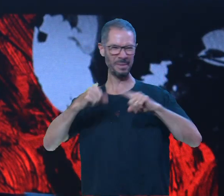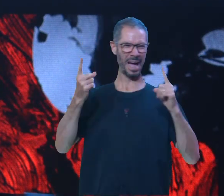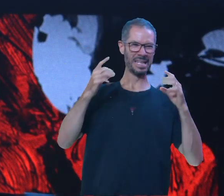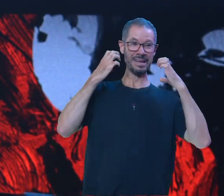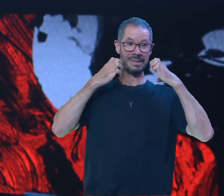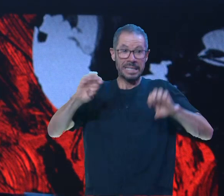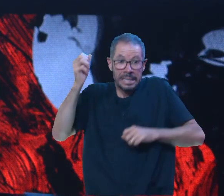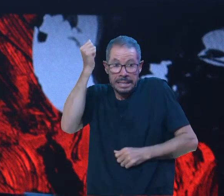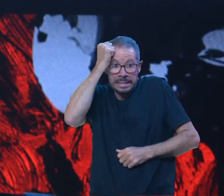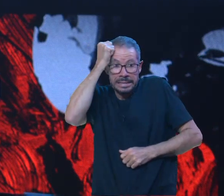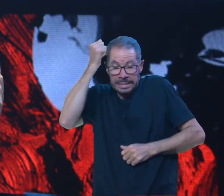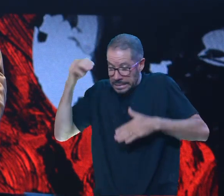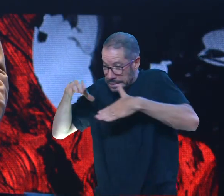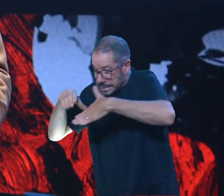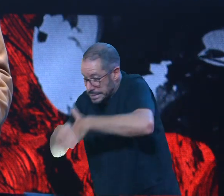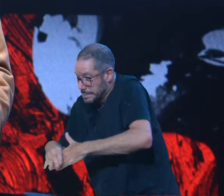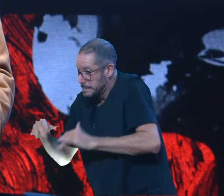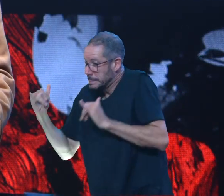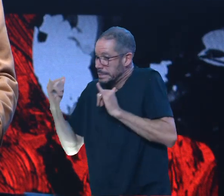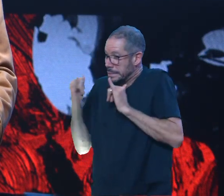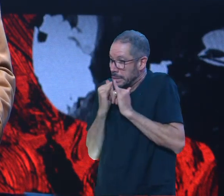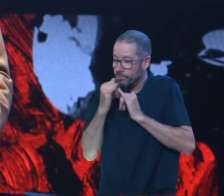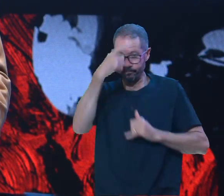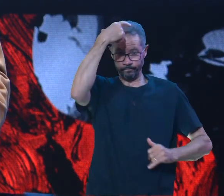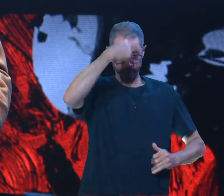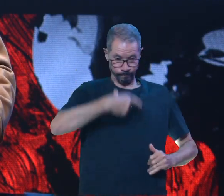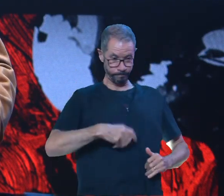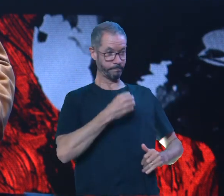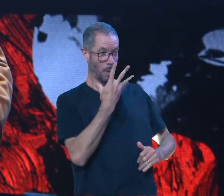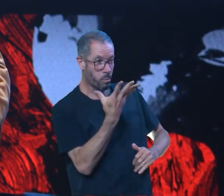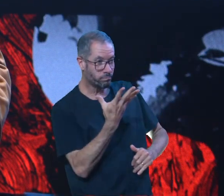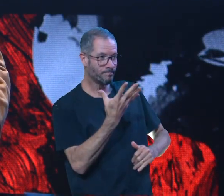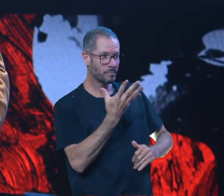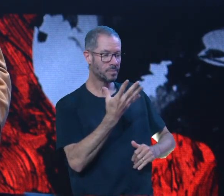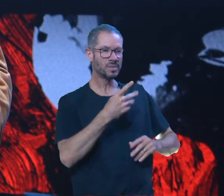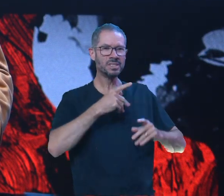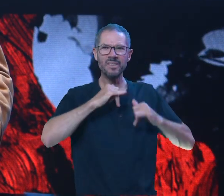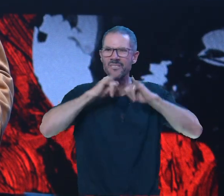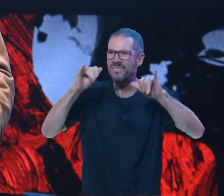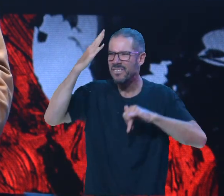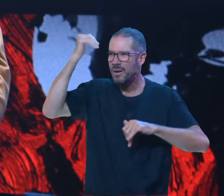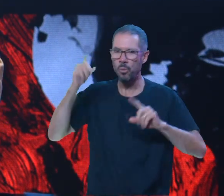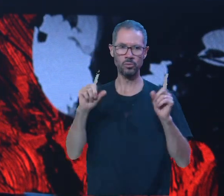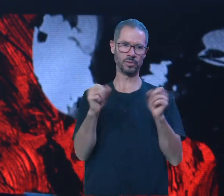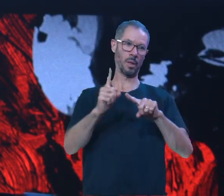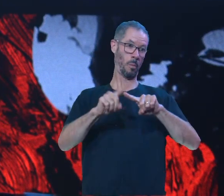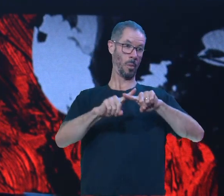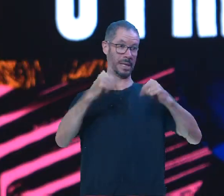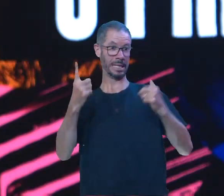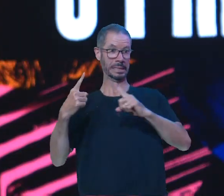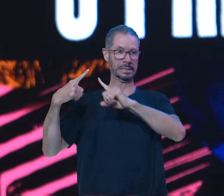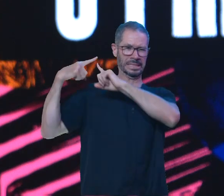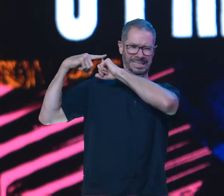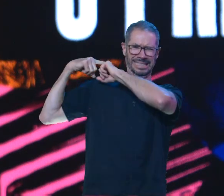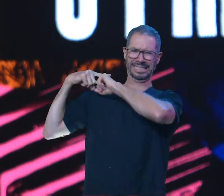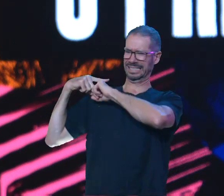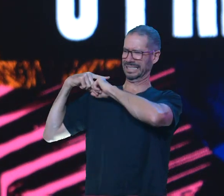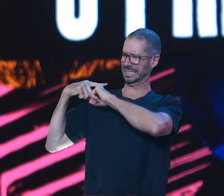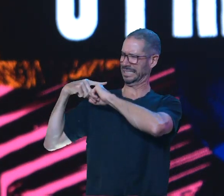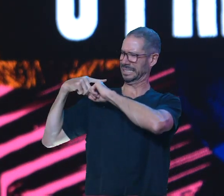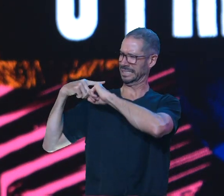do arrependimento, da humilhação, do perdão, da generosidade, nem sempre é tão falado e tão necessário assim, porque carregar a